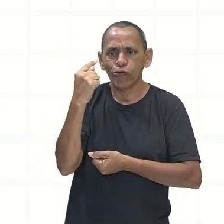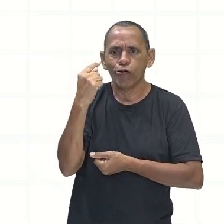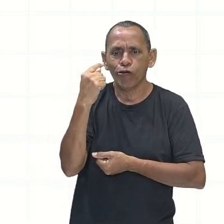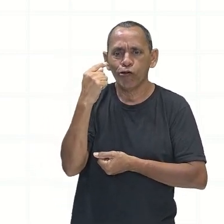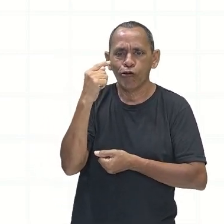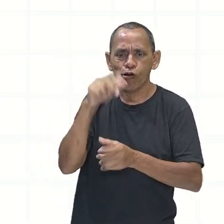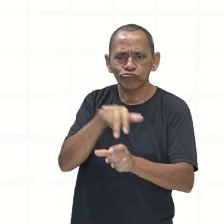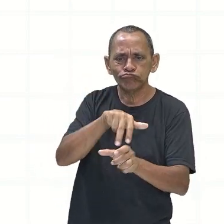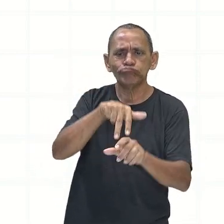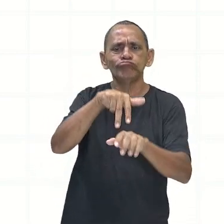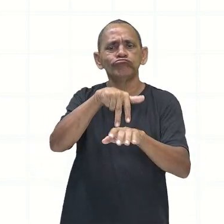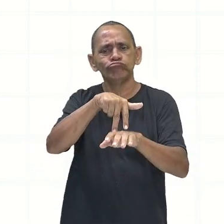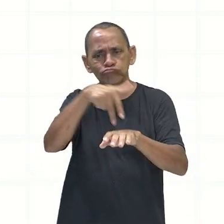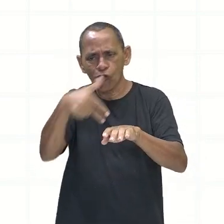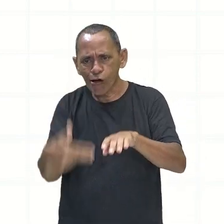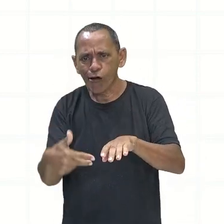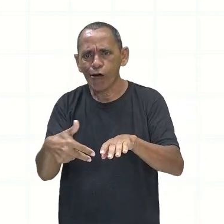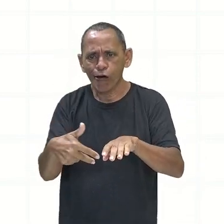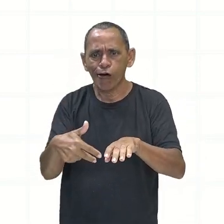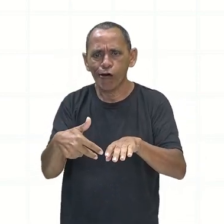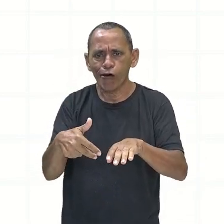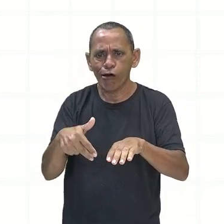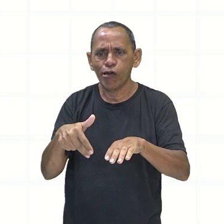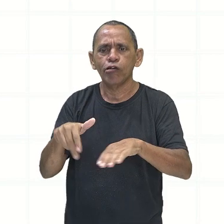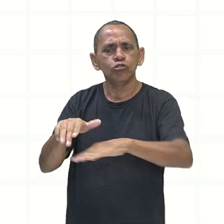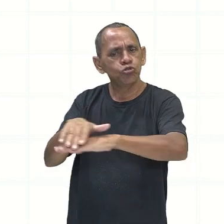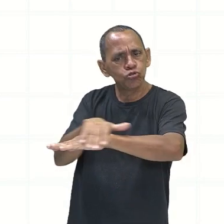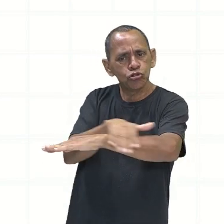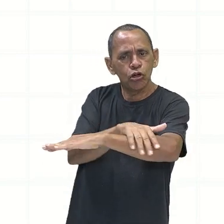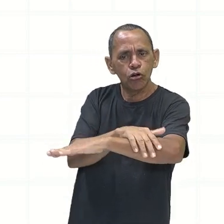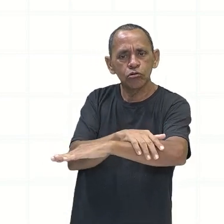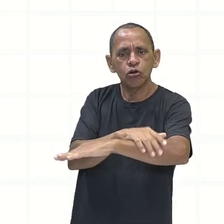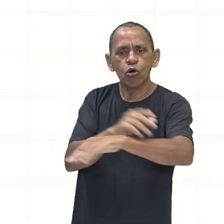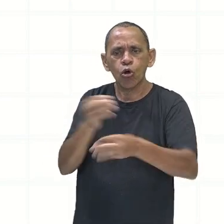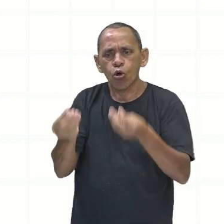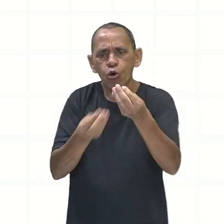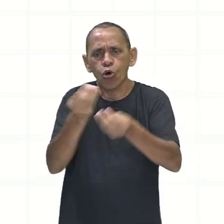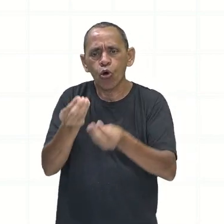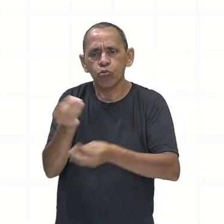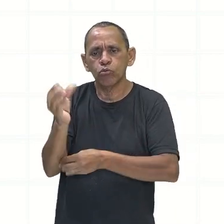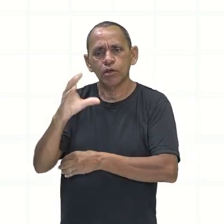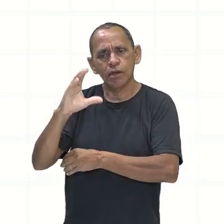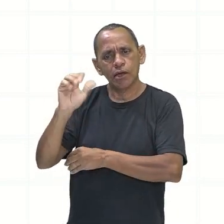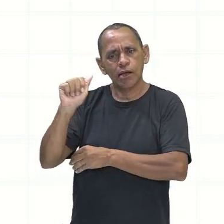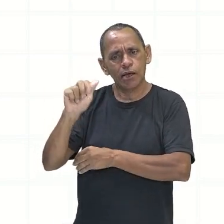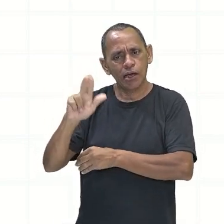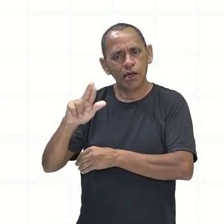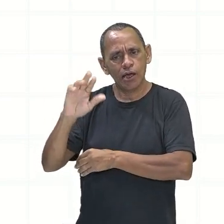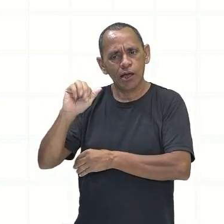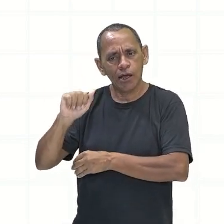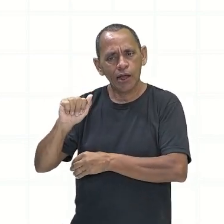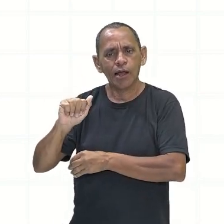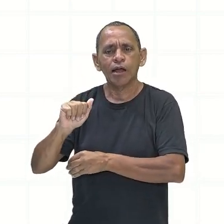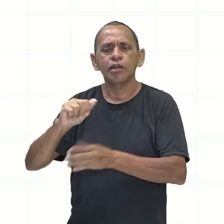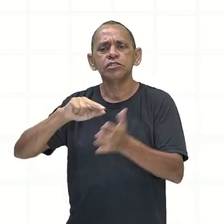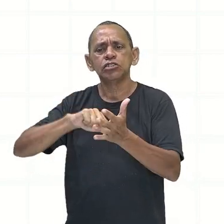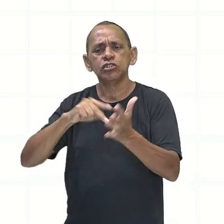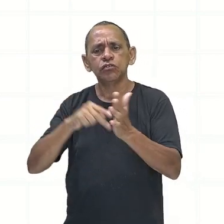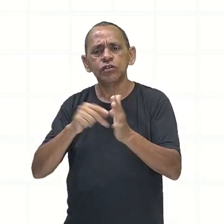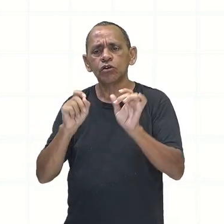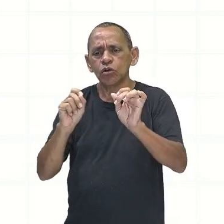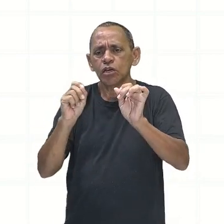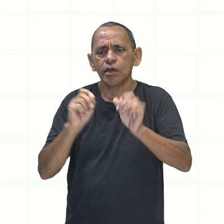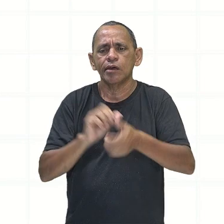palavra cara? Aqui nesse contexto, nessa frase, nós temos o sentido de quê? De